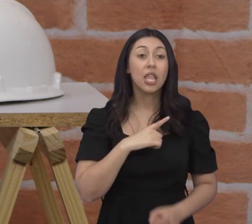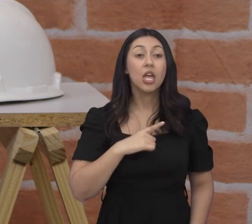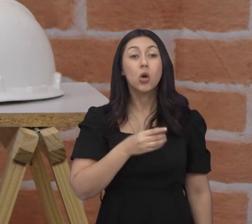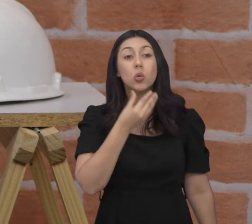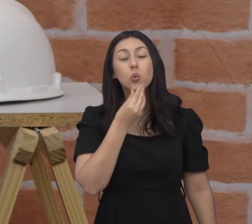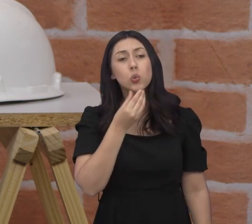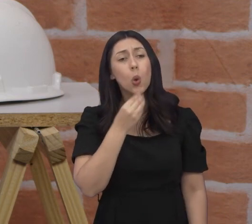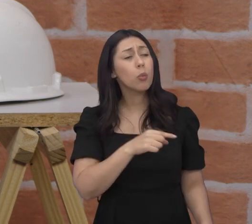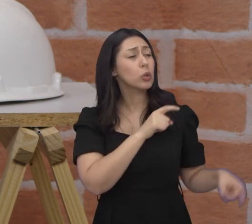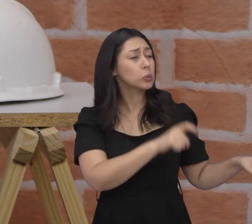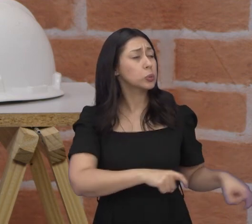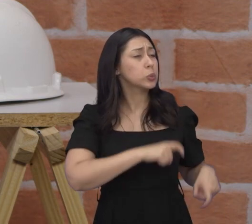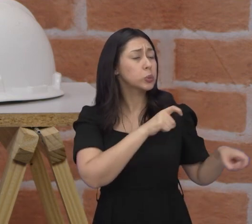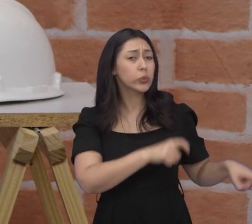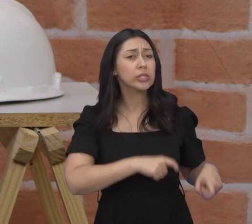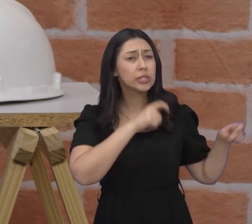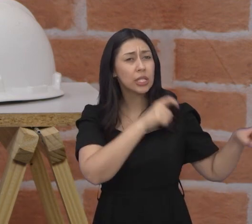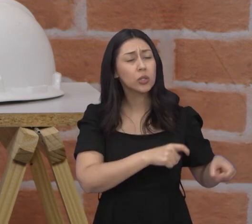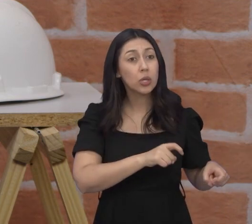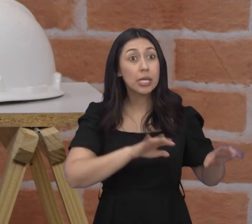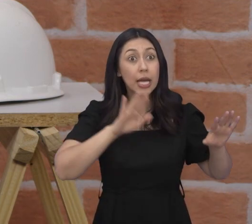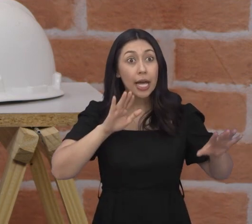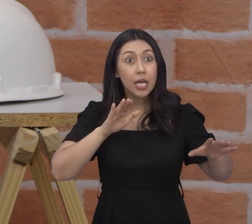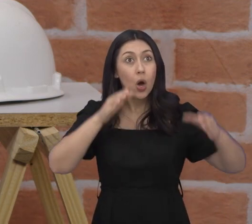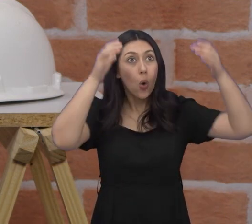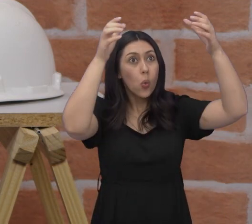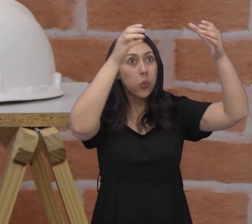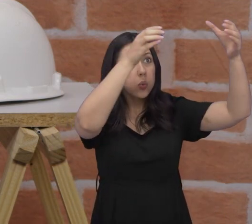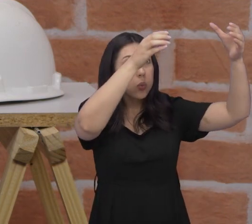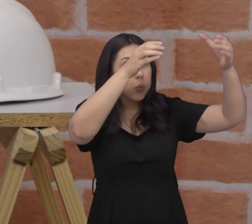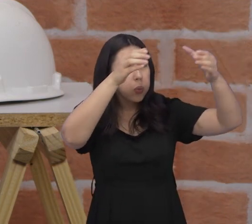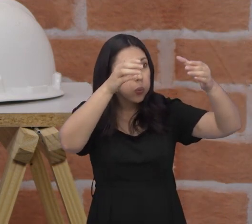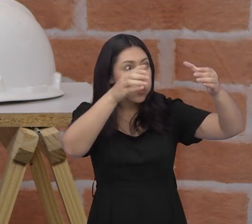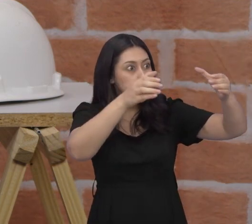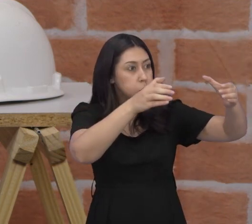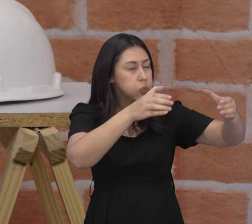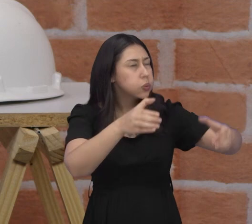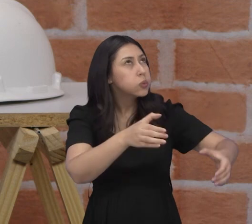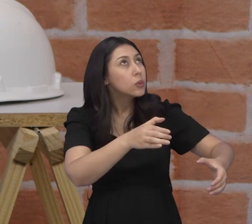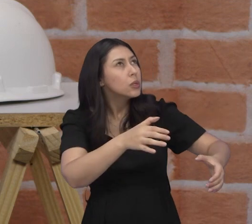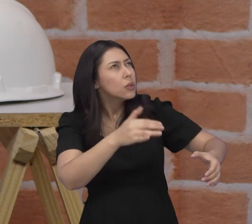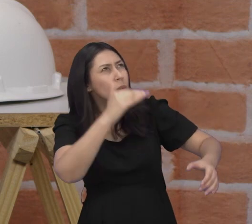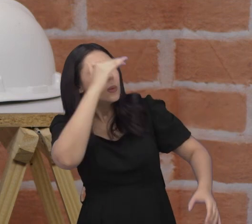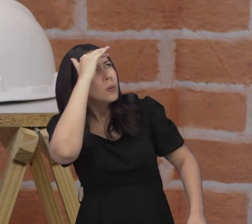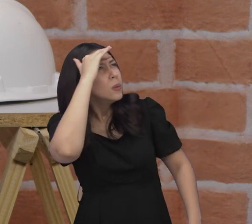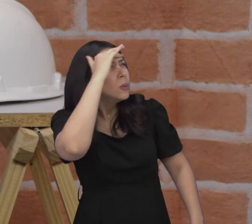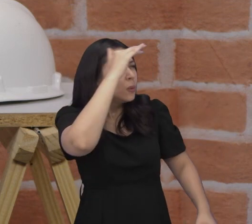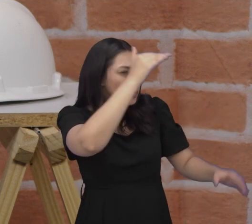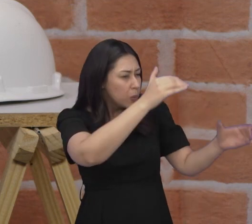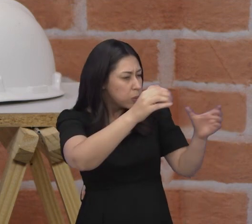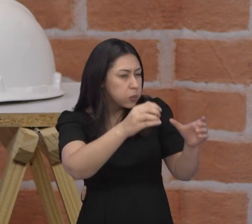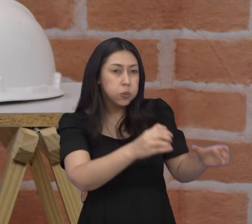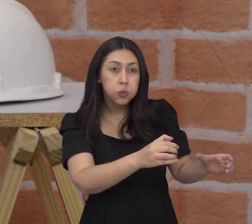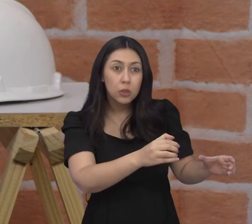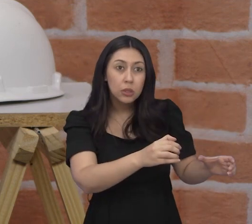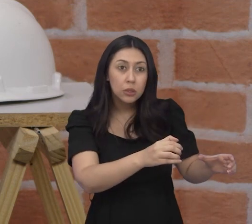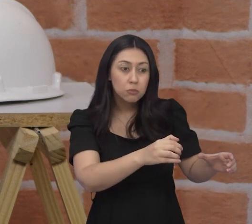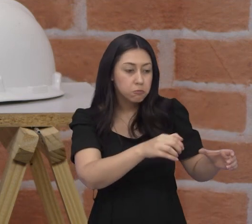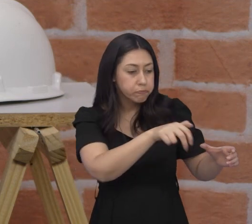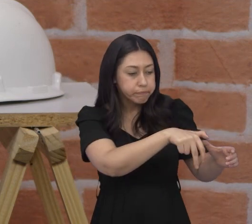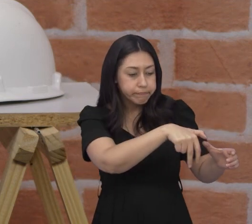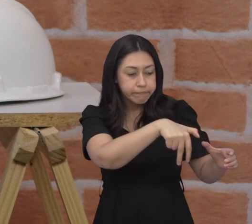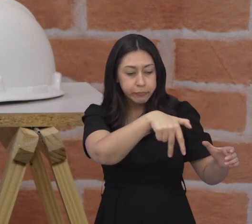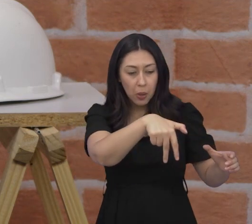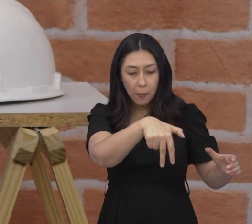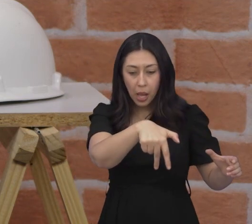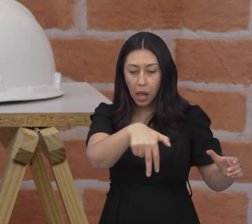senhor que estava na fazenda dele e a nave desceu, passou por cima dele, do trator, desceu e um ser saiu da